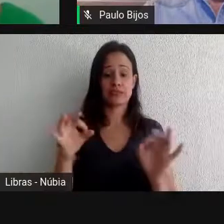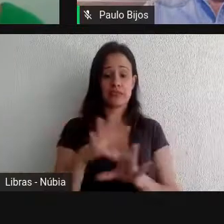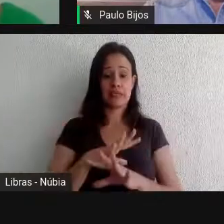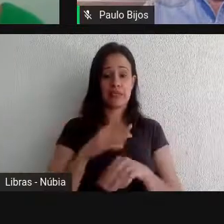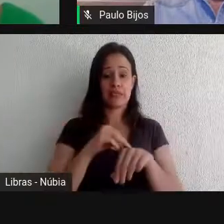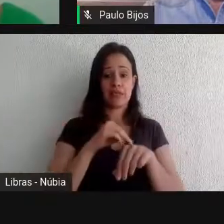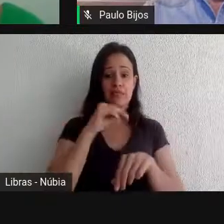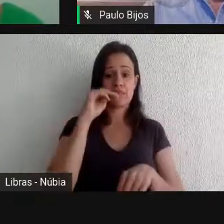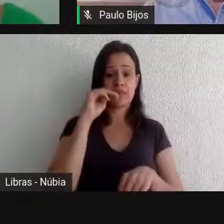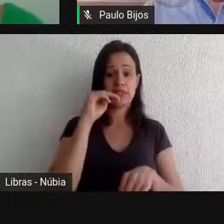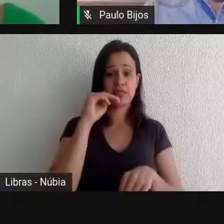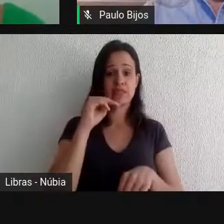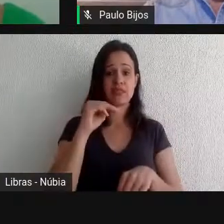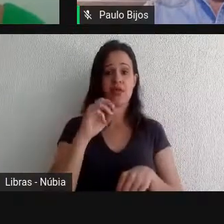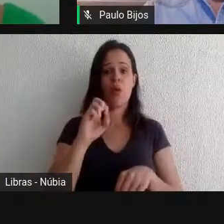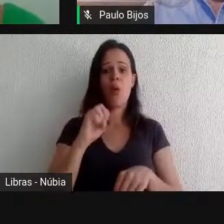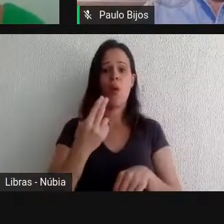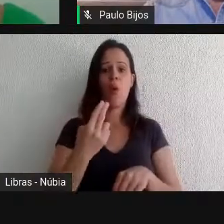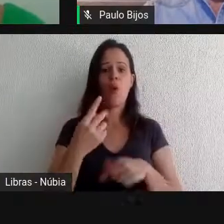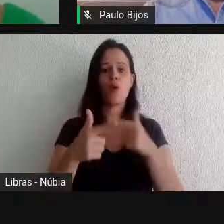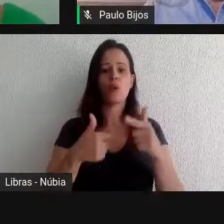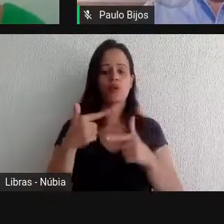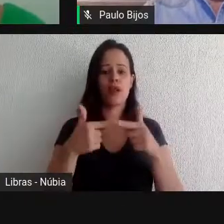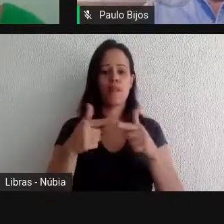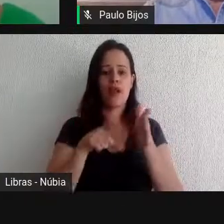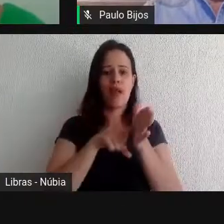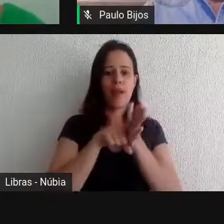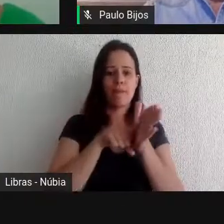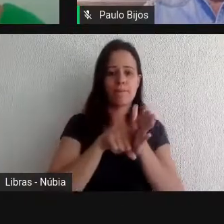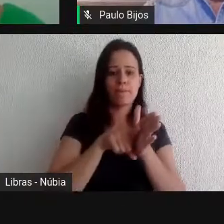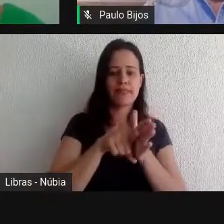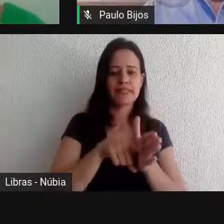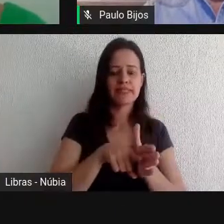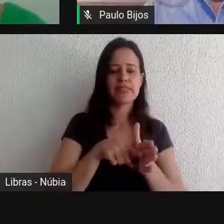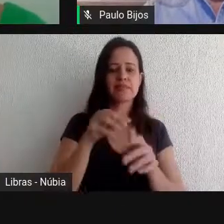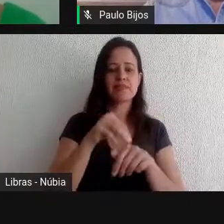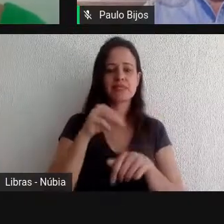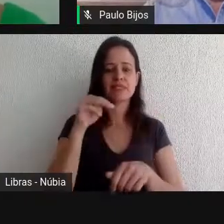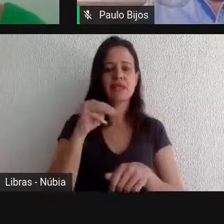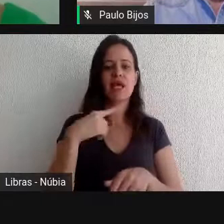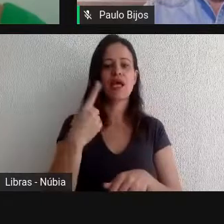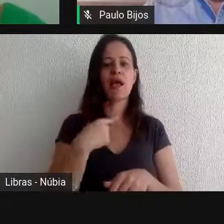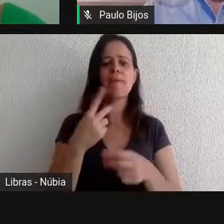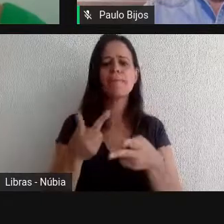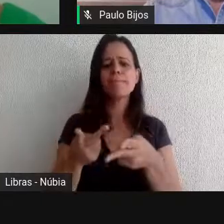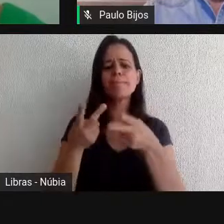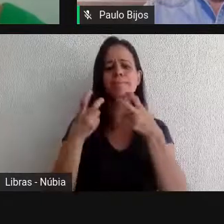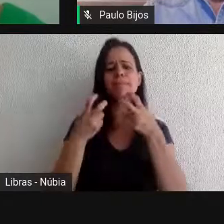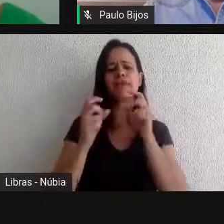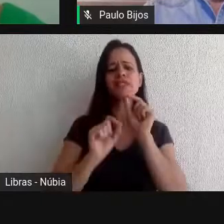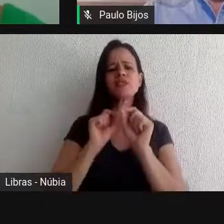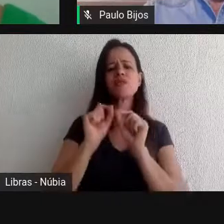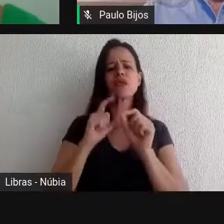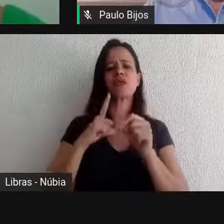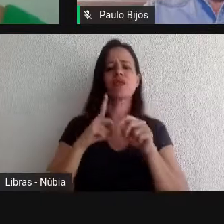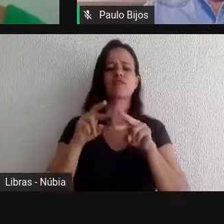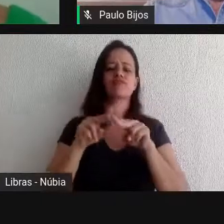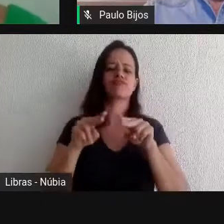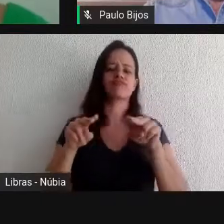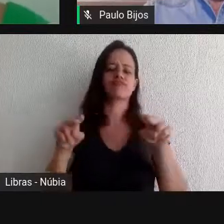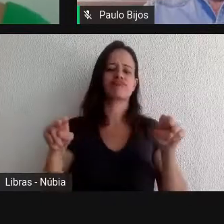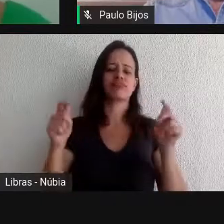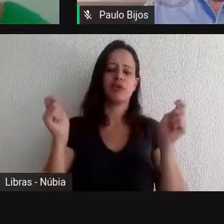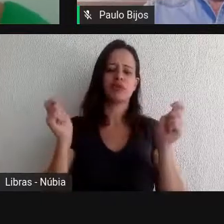quando a gente termina um trabalho como um TCC de mestrado, a gente percebe que há uma série de coisas que a gente poderia